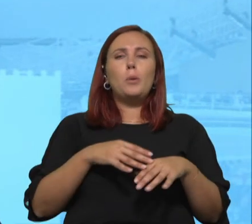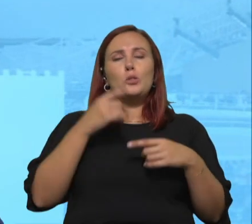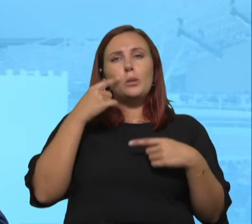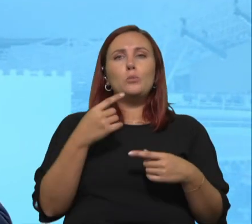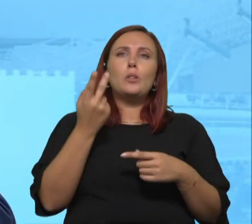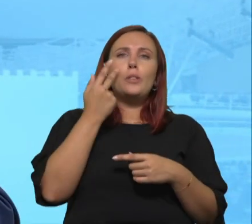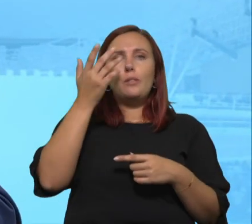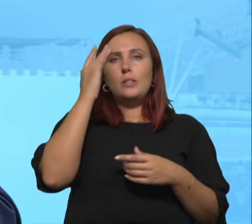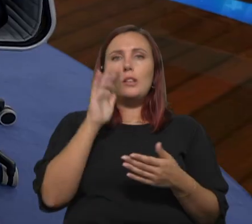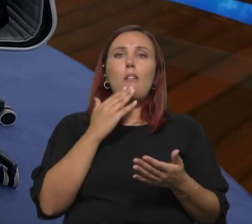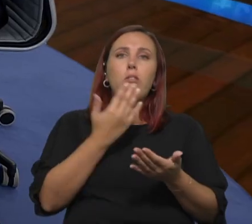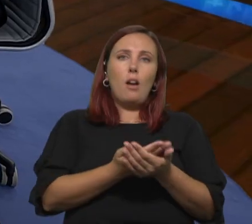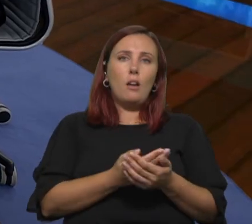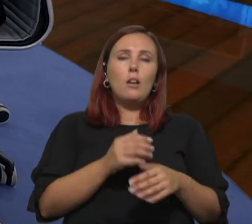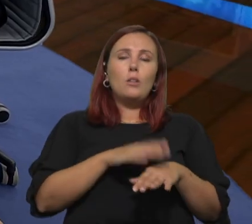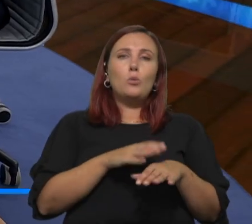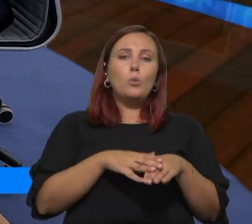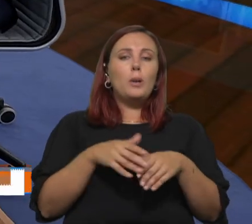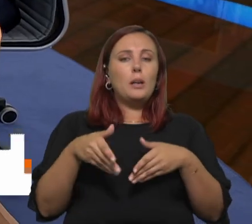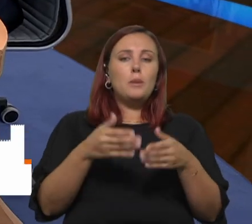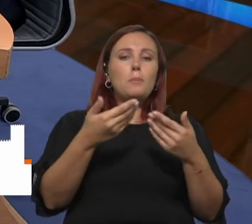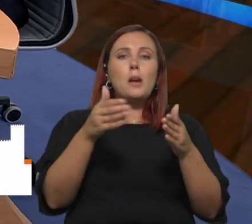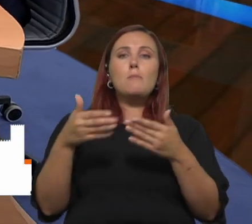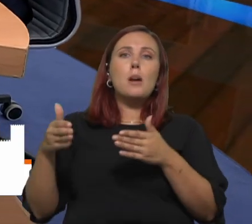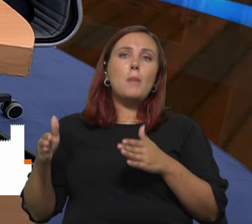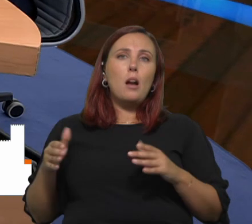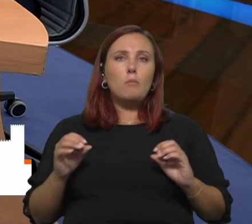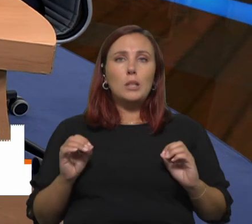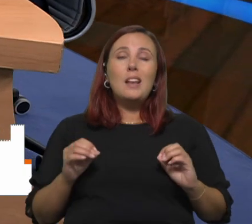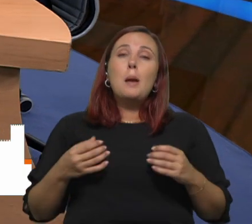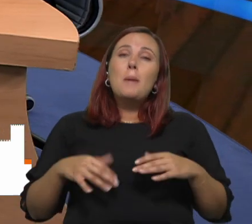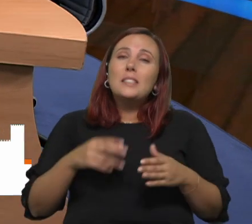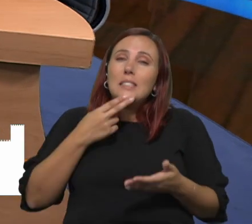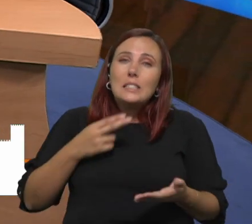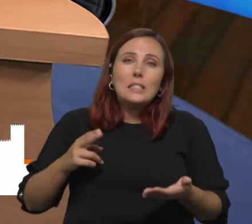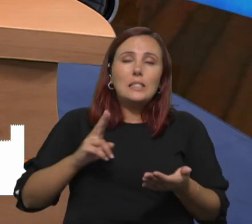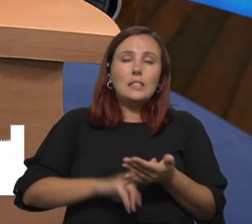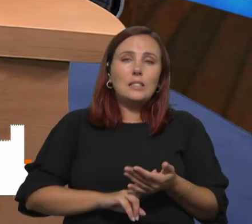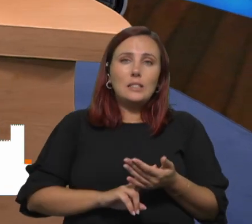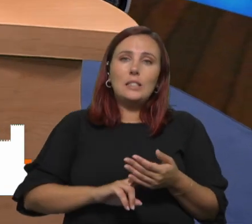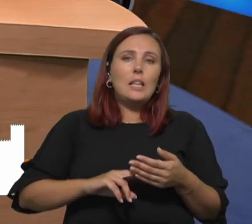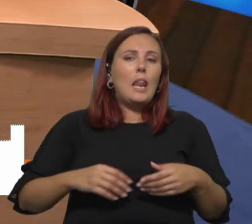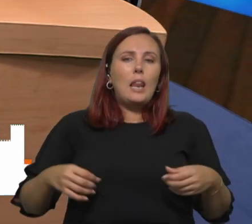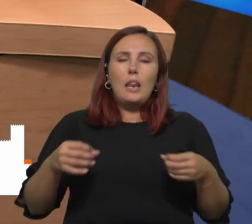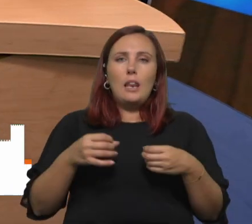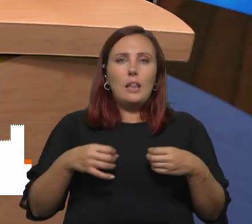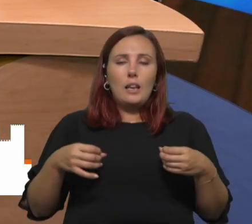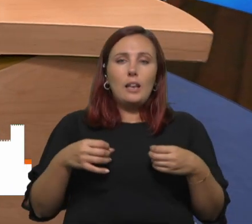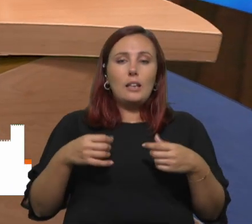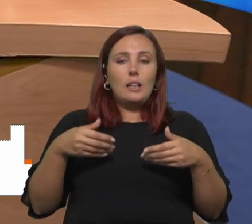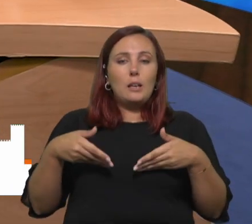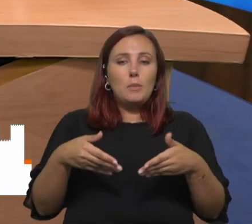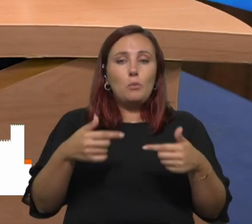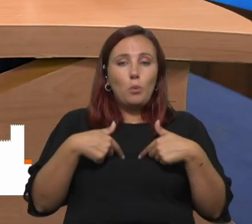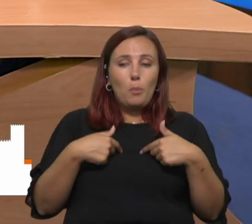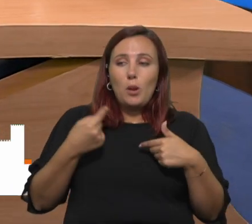facilitar a vida, lhes estamos a abrir mais portas, mas verdadeiramente ninguém pode percorrer por nós o nosso caminho.